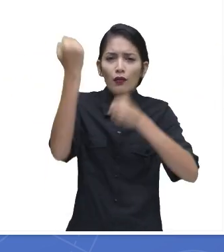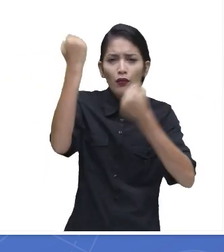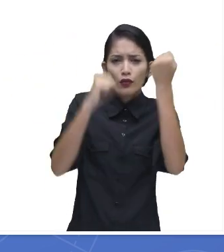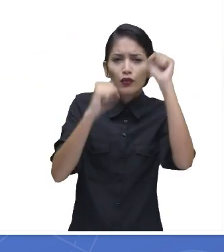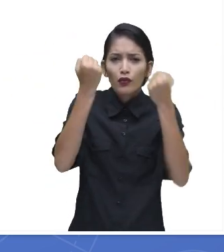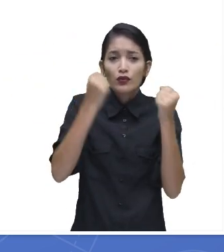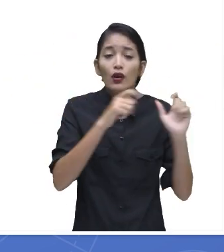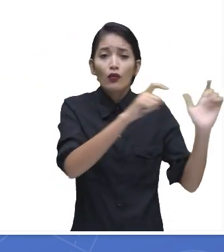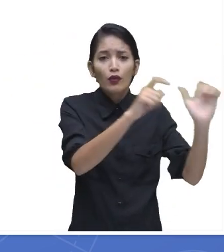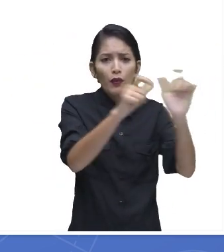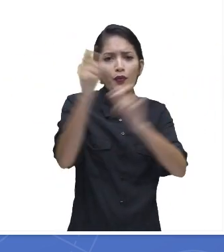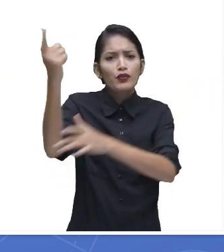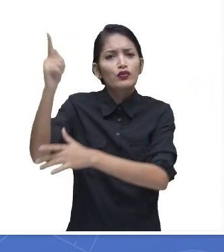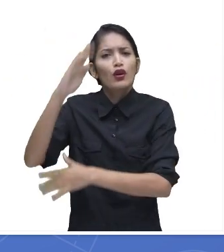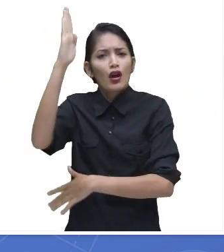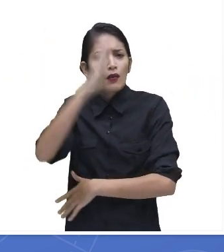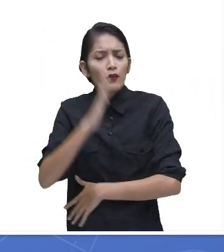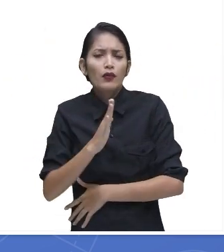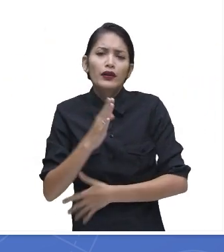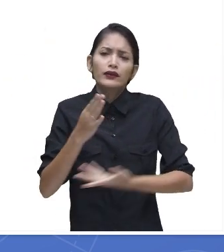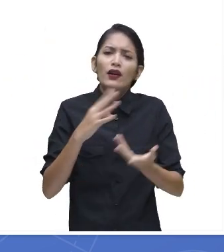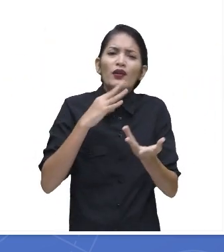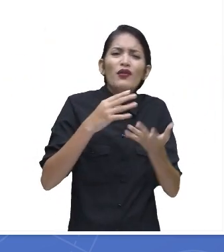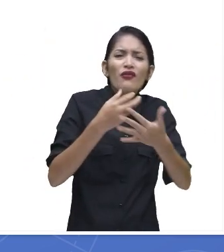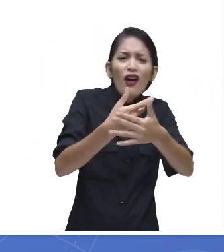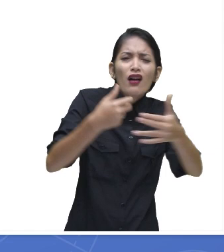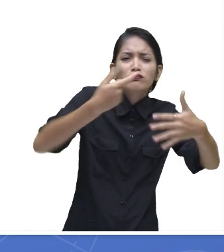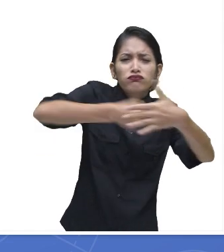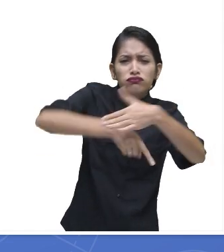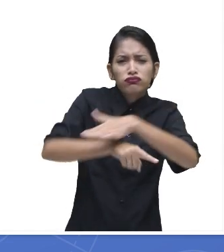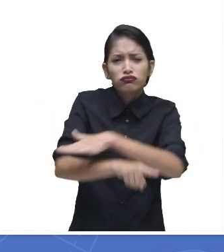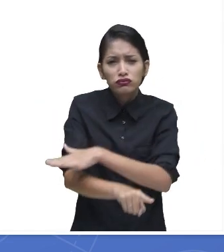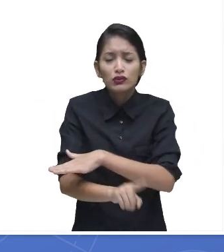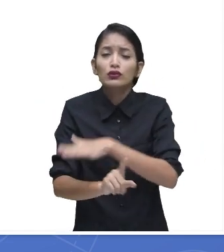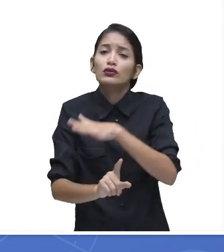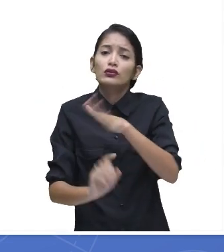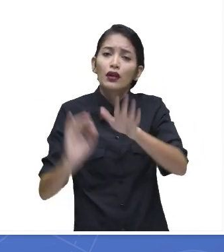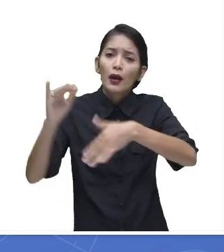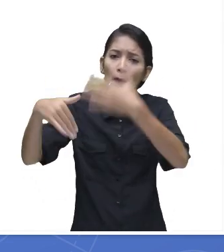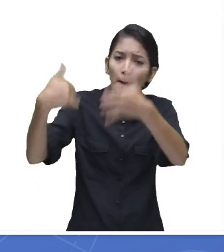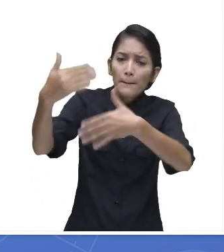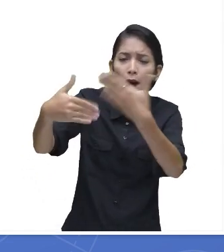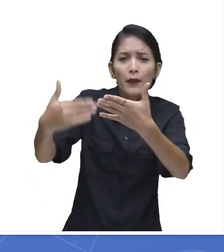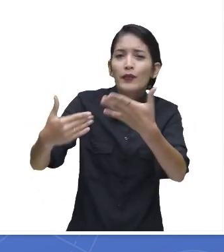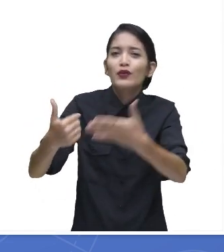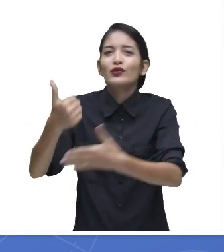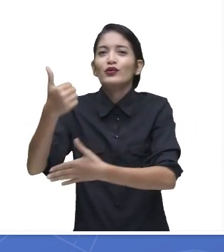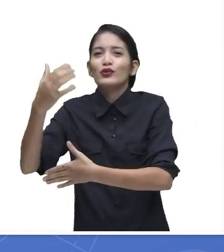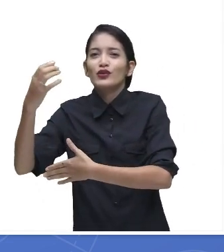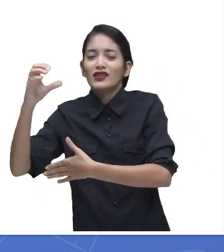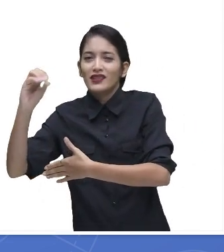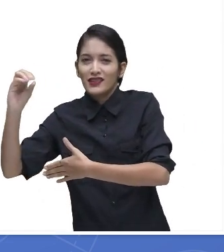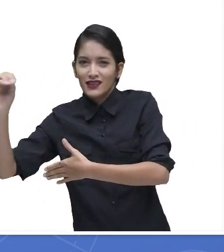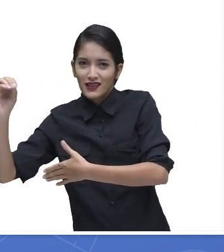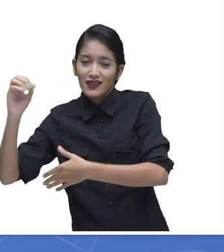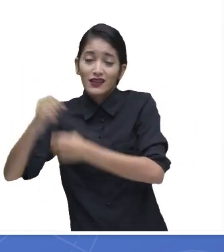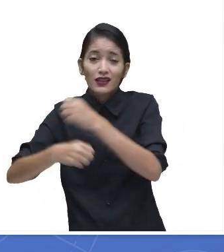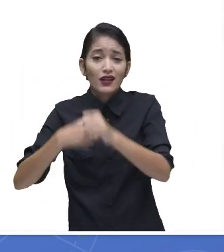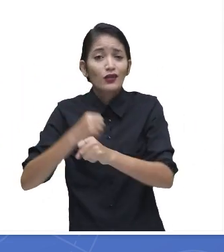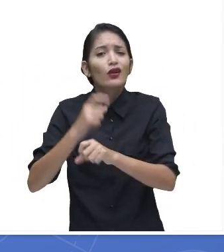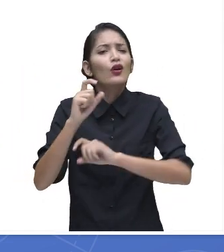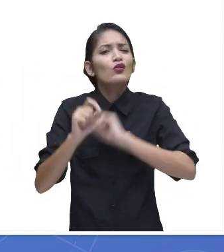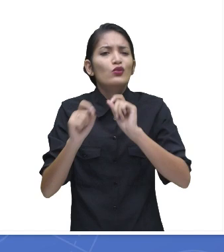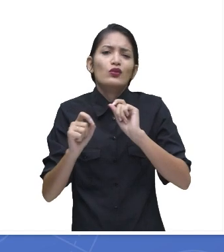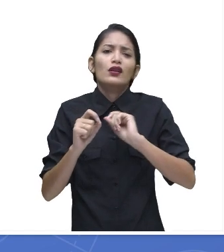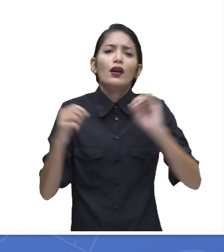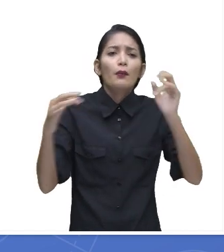espaço geográfico brasileiro conheceu profundas transformações ao longo dos últimos 100 anos. Sendo algumas delas a